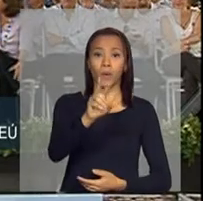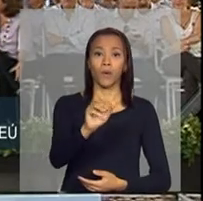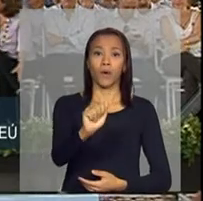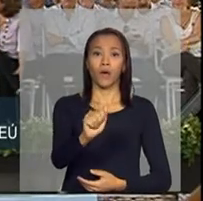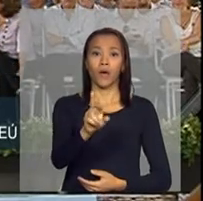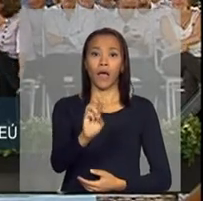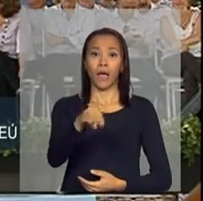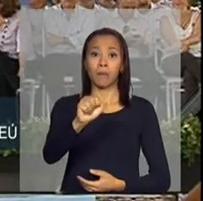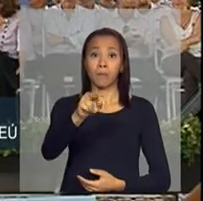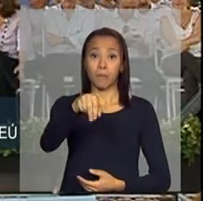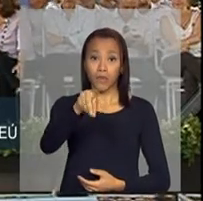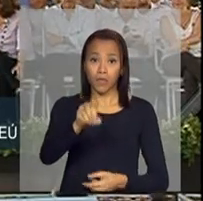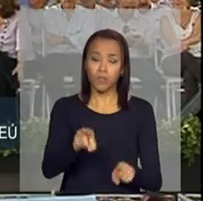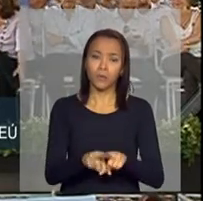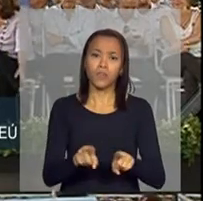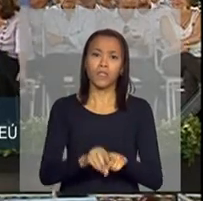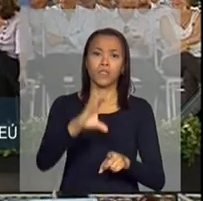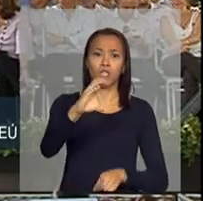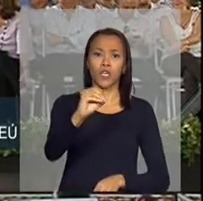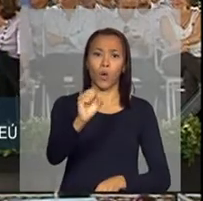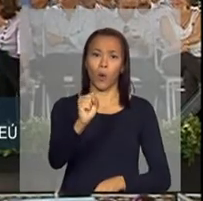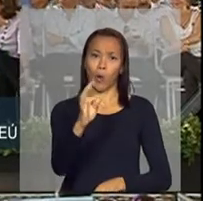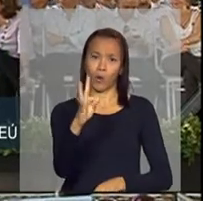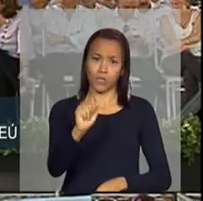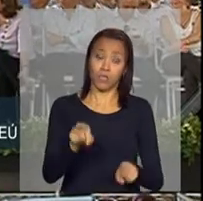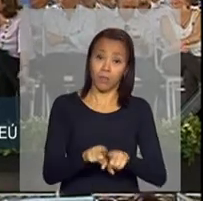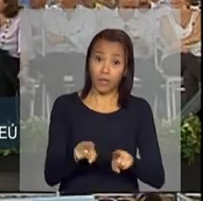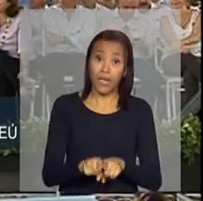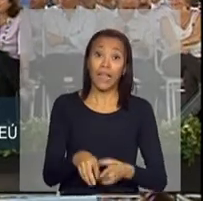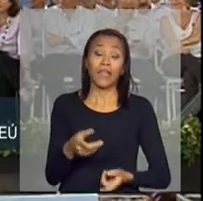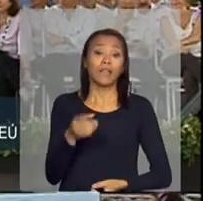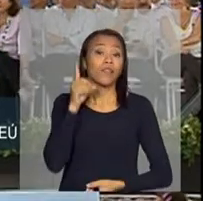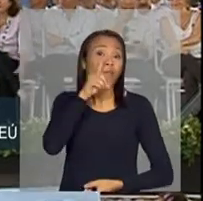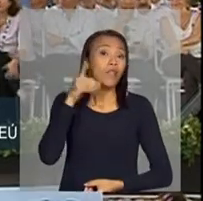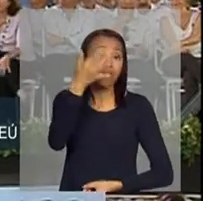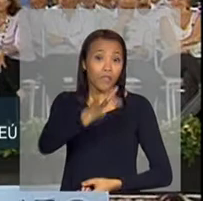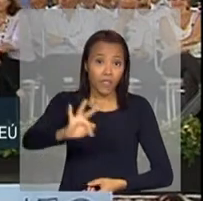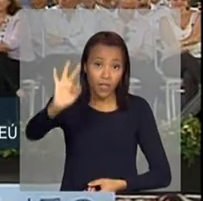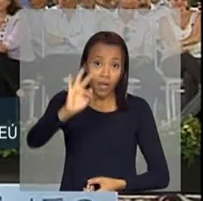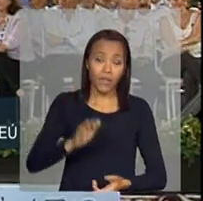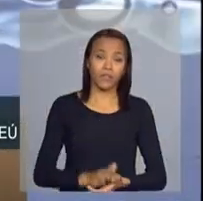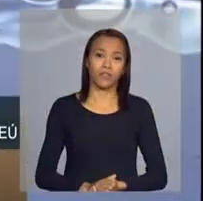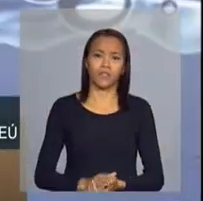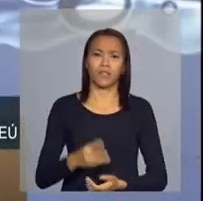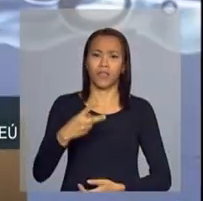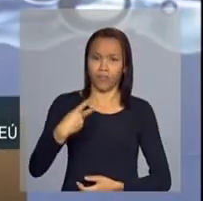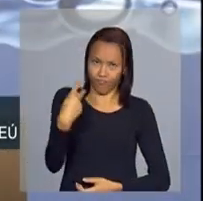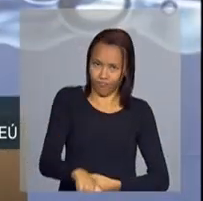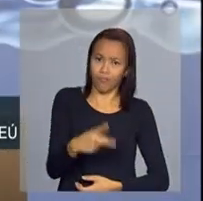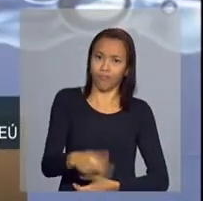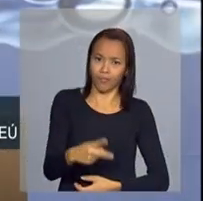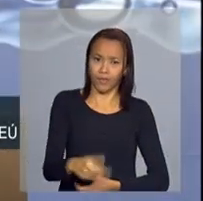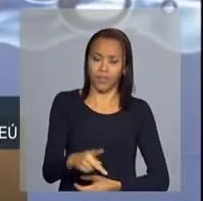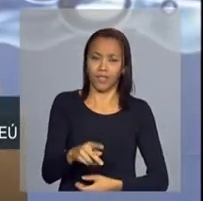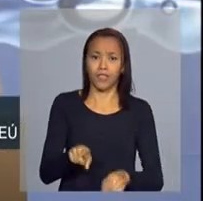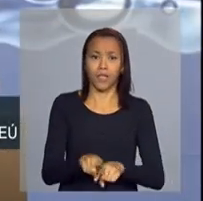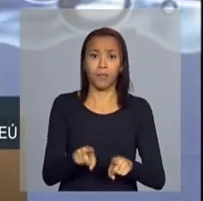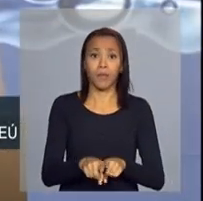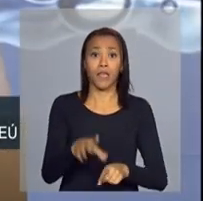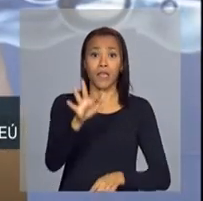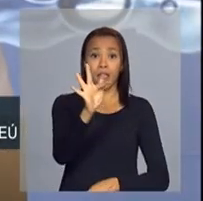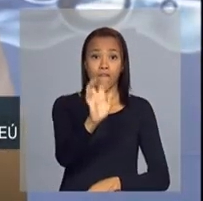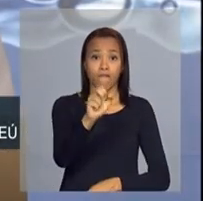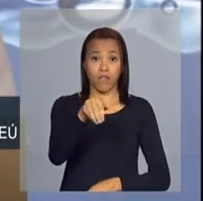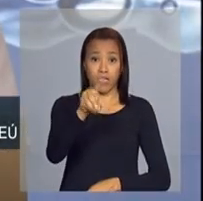Humberto Costa, senhores deputados federais, Inocêncio Oliveira, filho dessa terra, Fernando Bezerra